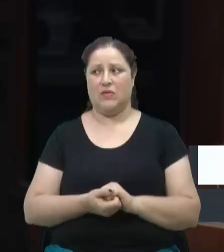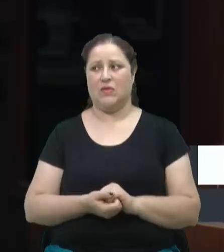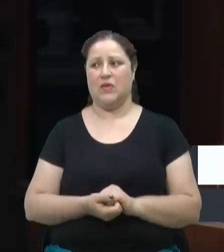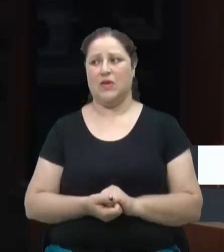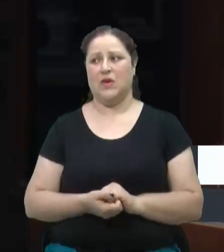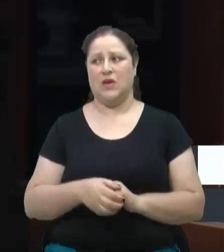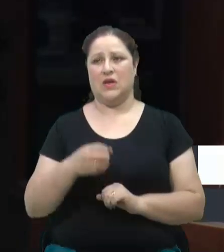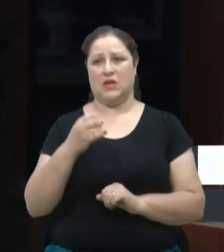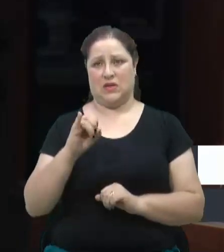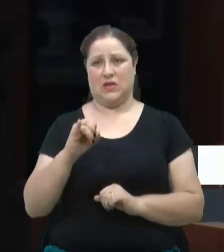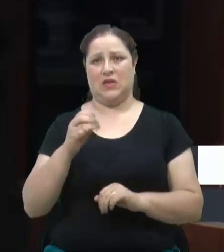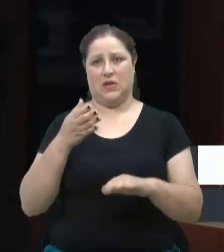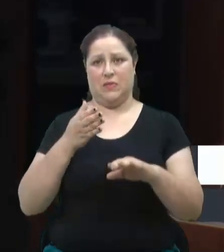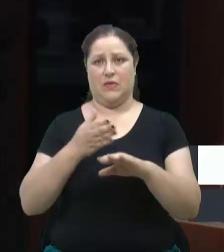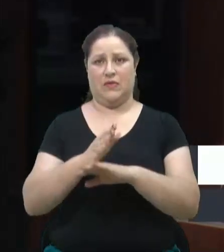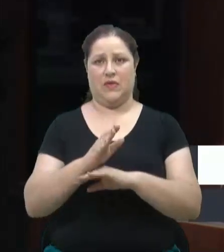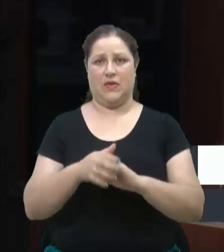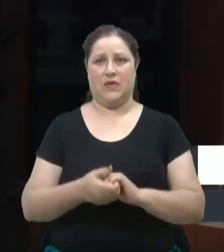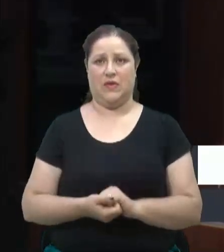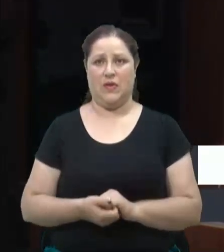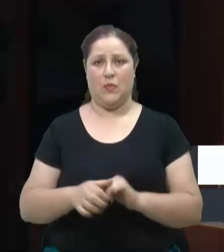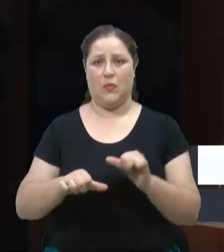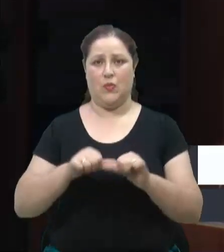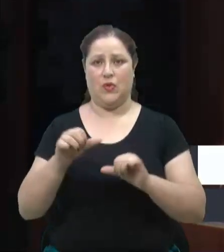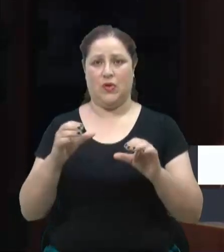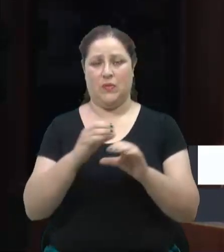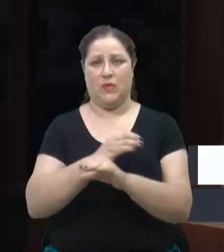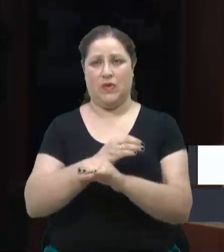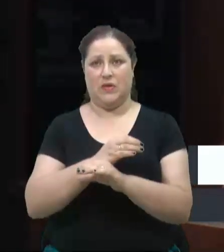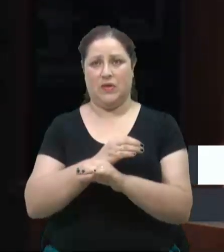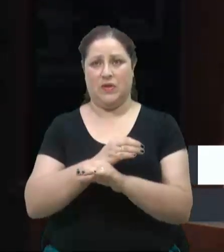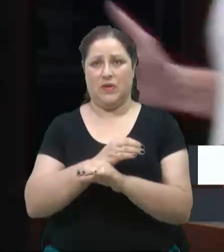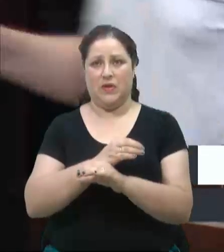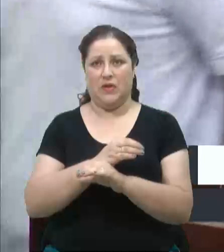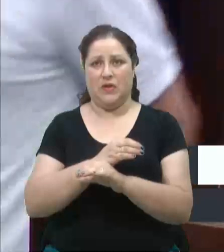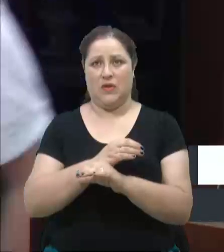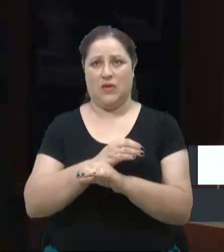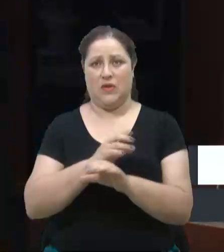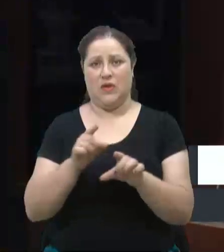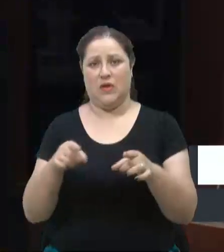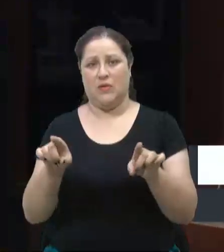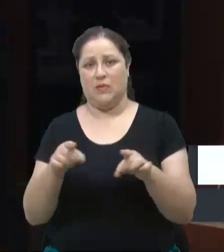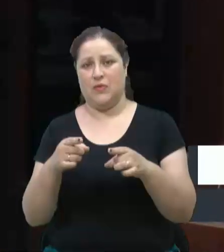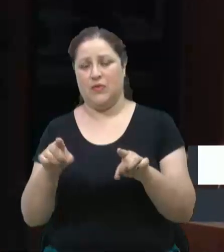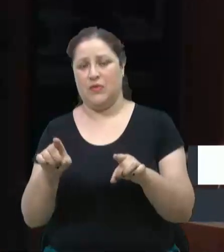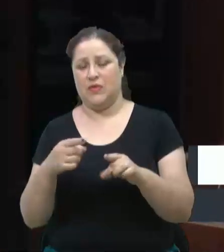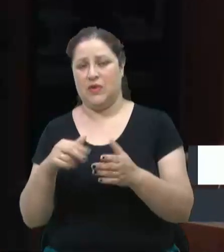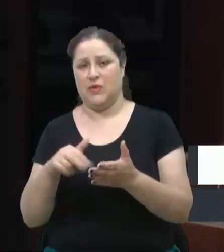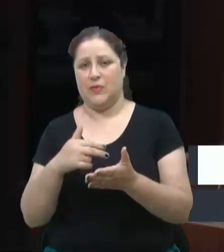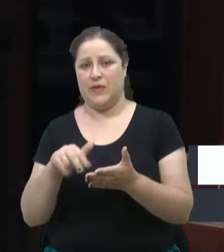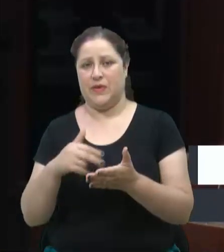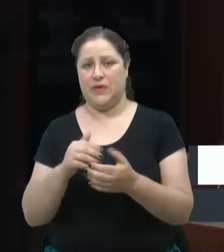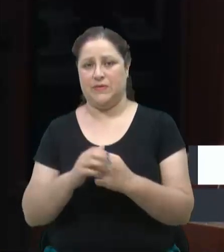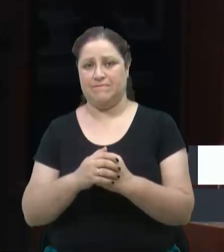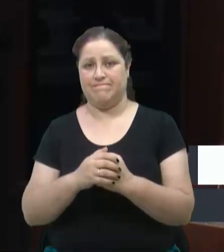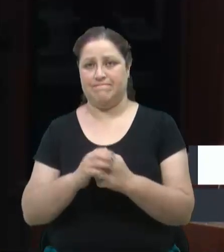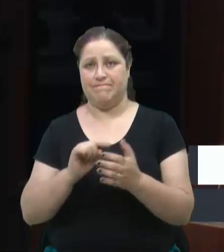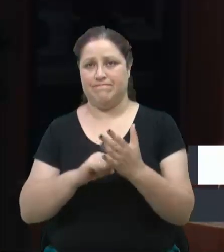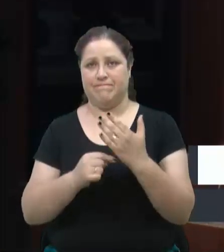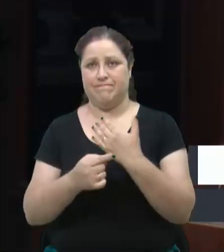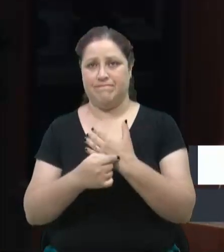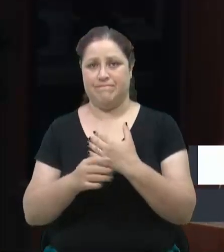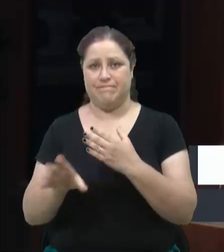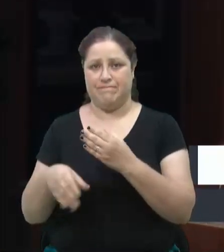ela passar, for aprovada, muda completamente a música do baile. Muda completamente. Permite uma parte,